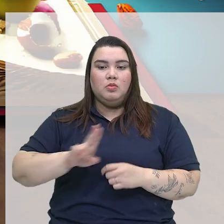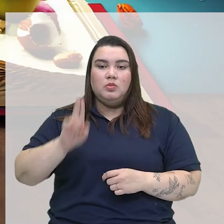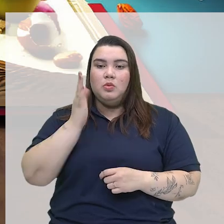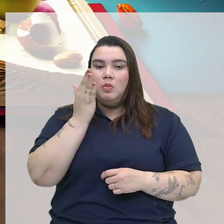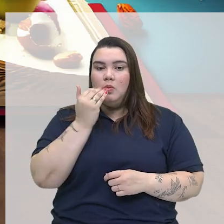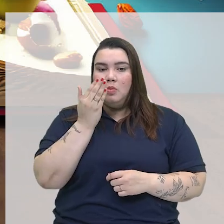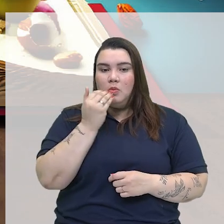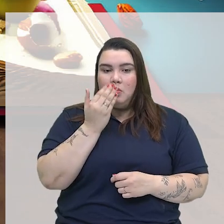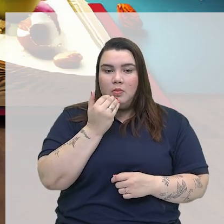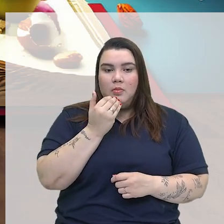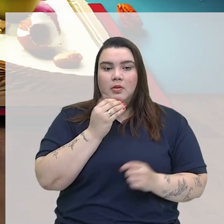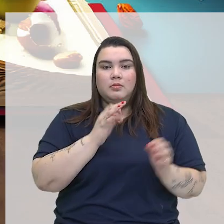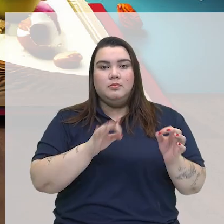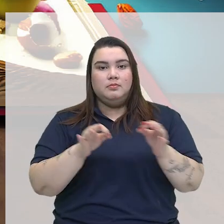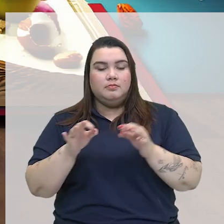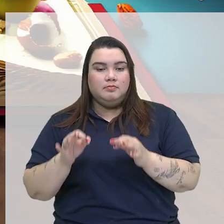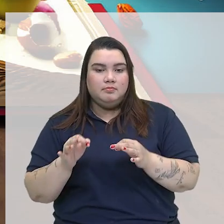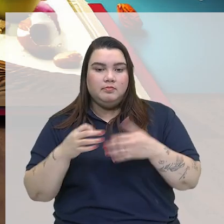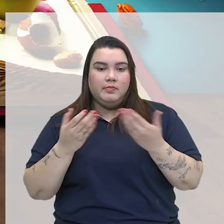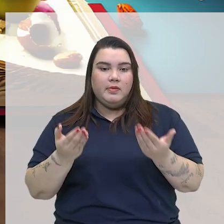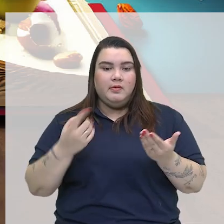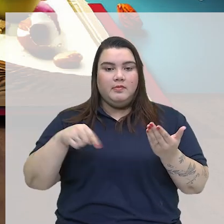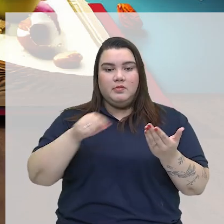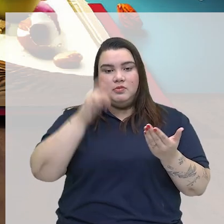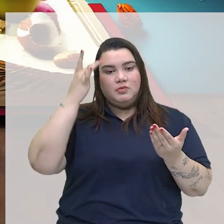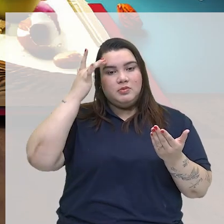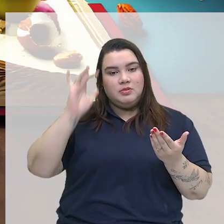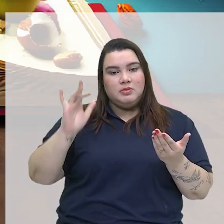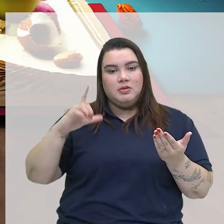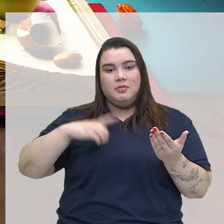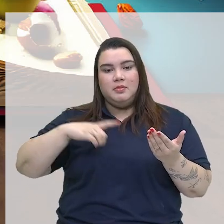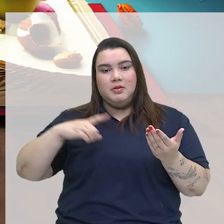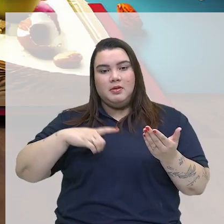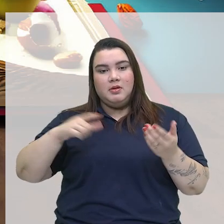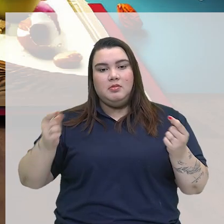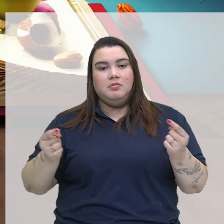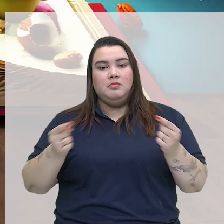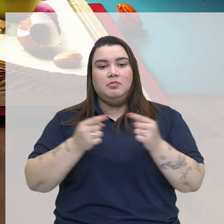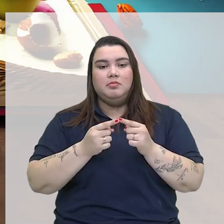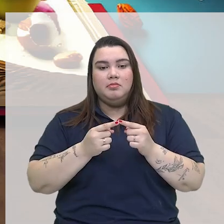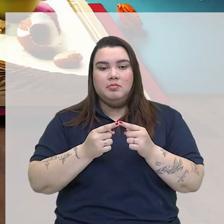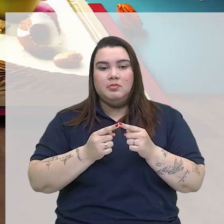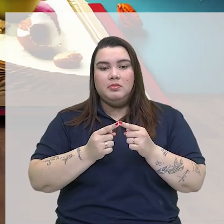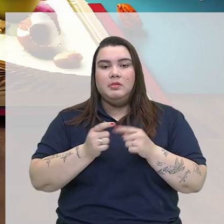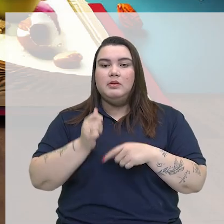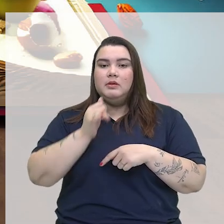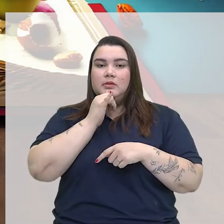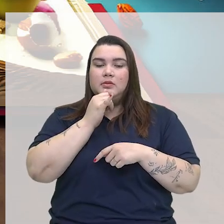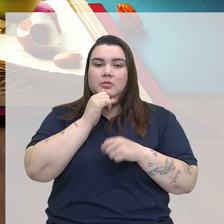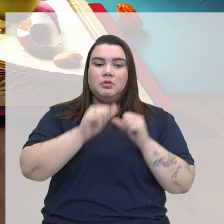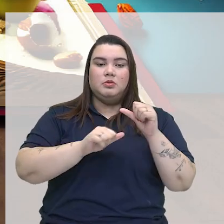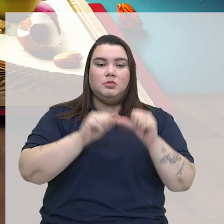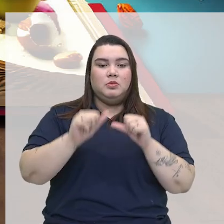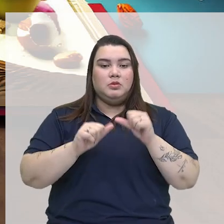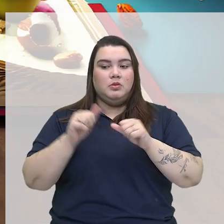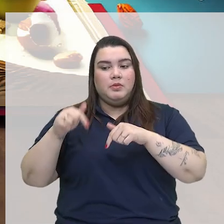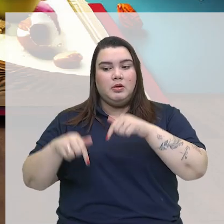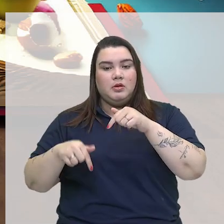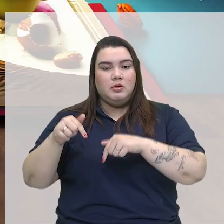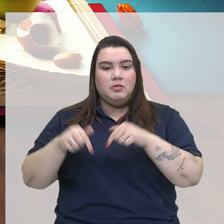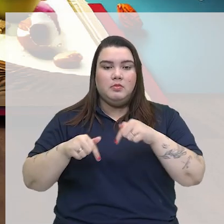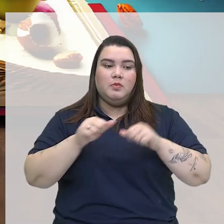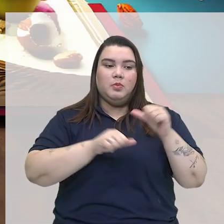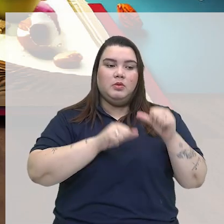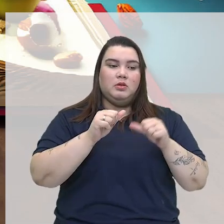e manipulação de alimentos e não saber que vocês estão passando ali, por exemplo, de transformação química e